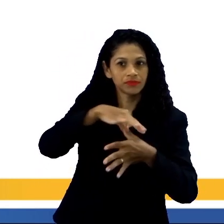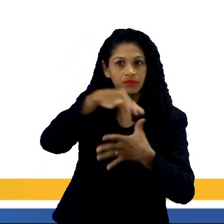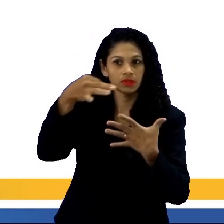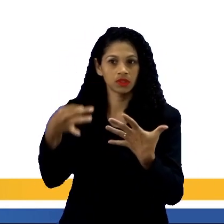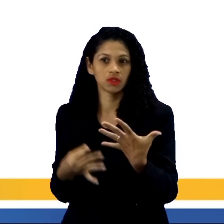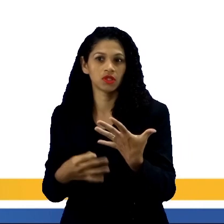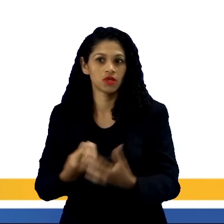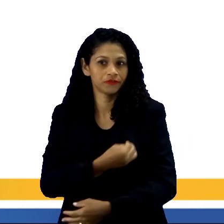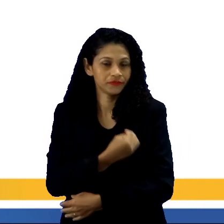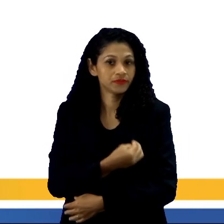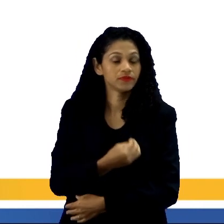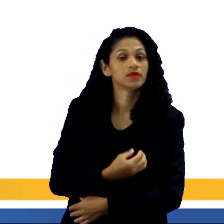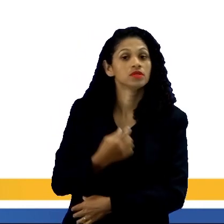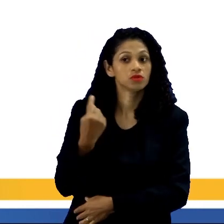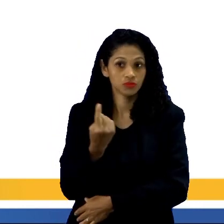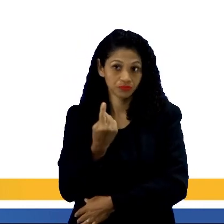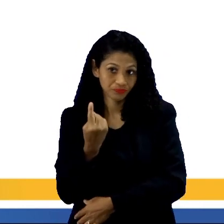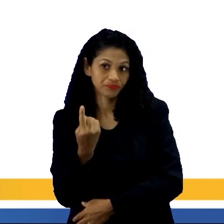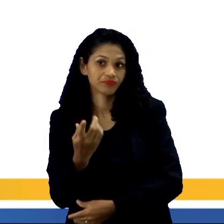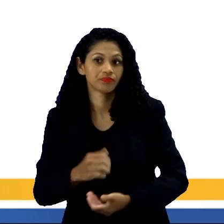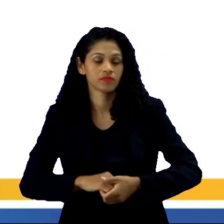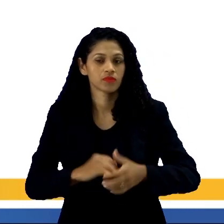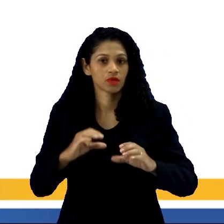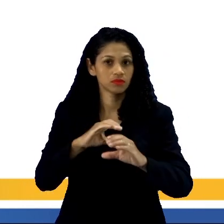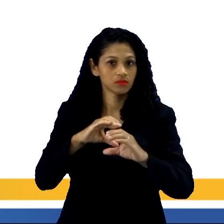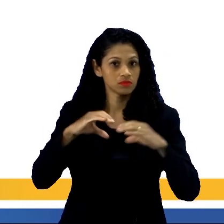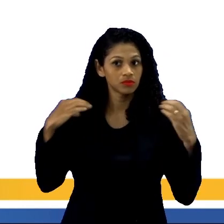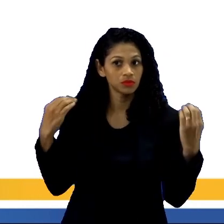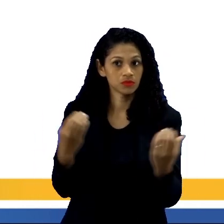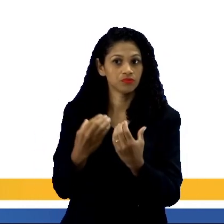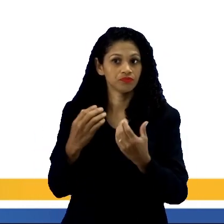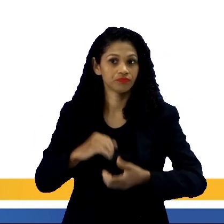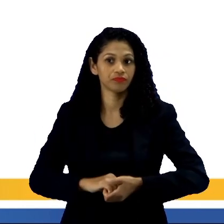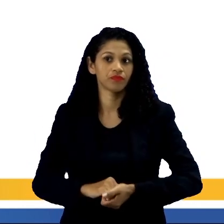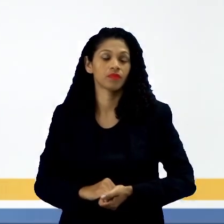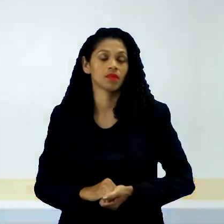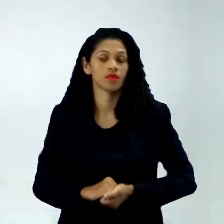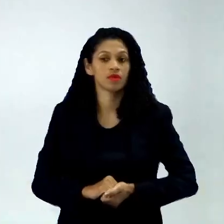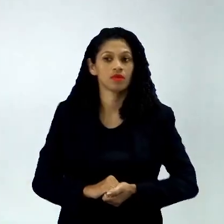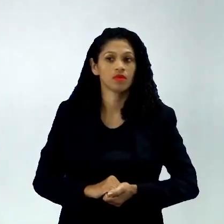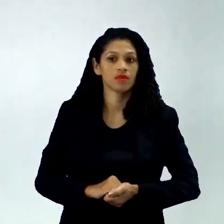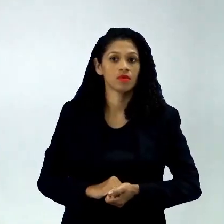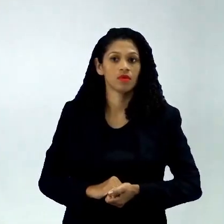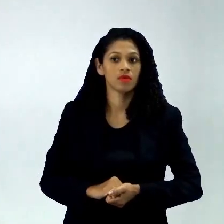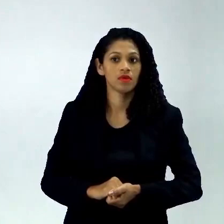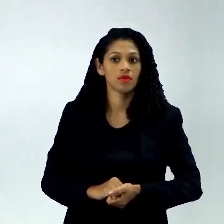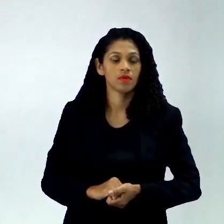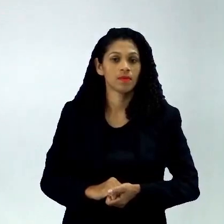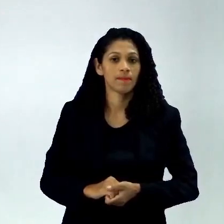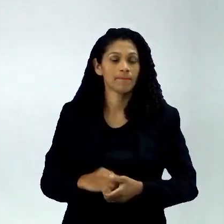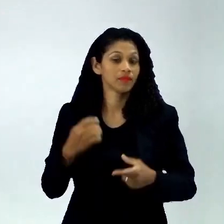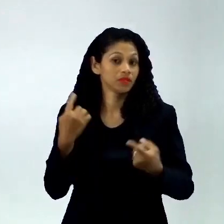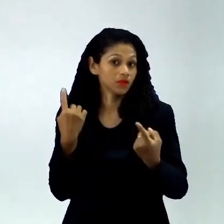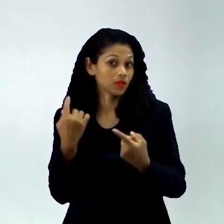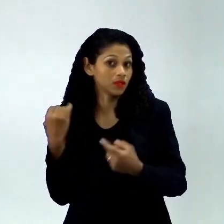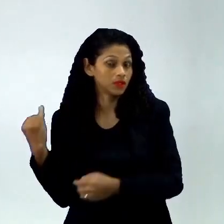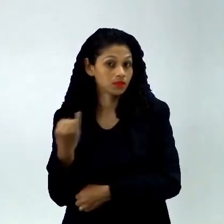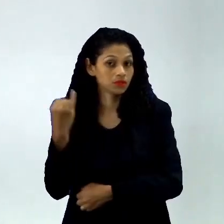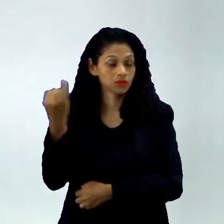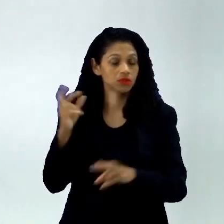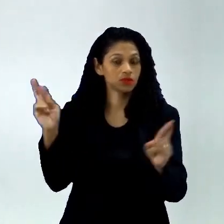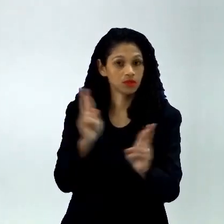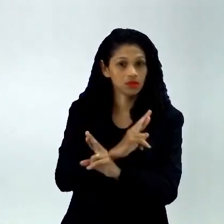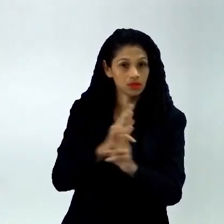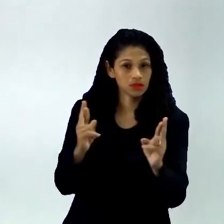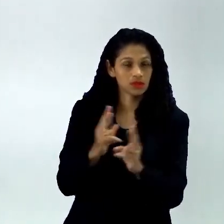comunidade. Aqui a gente já deixa a primeira indagação, né? Qual é a relação da dança com a matriz indígena e africana? Por que é importante entender essa